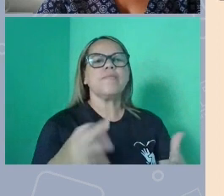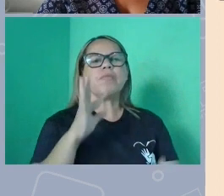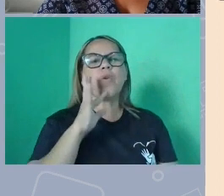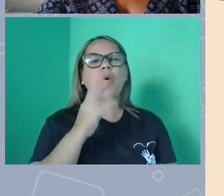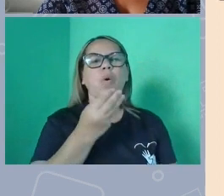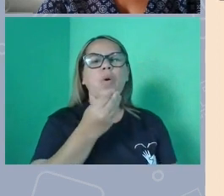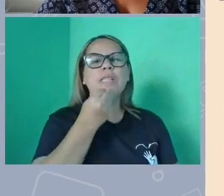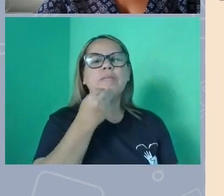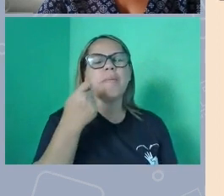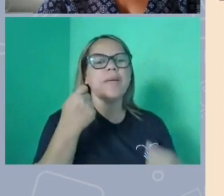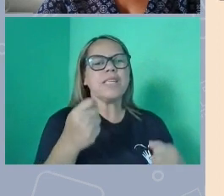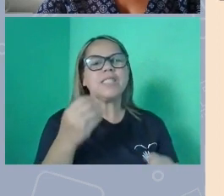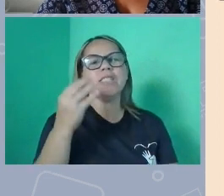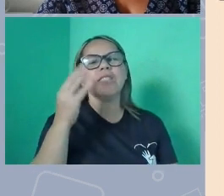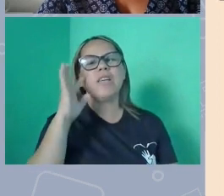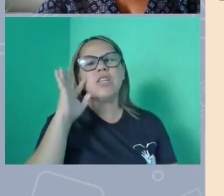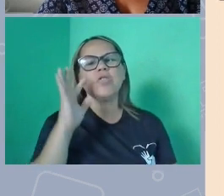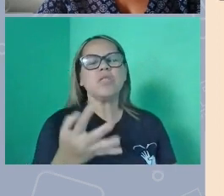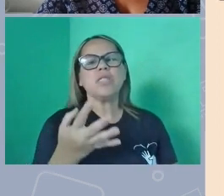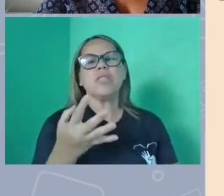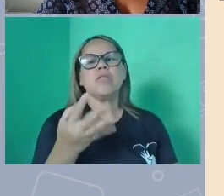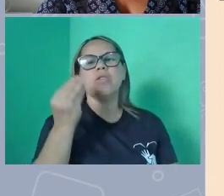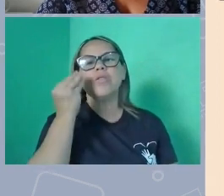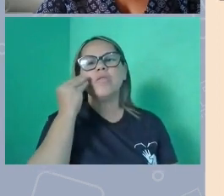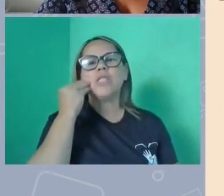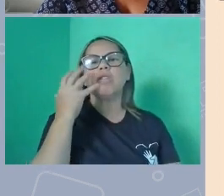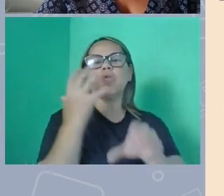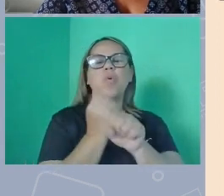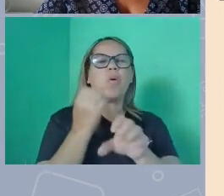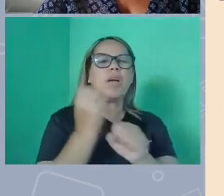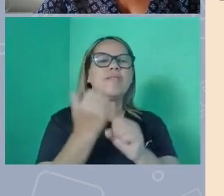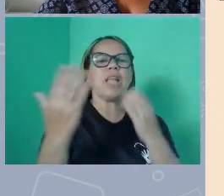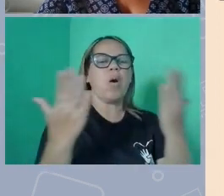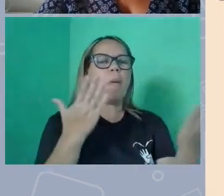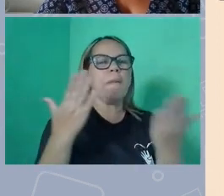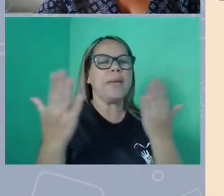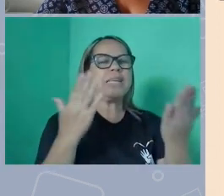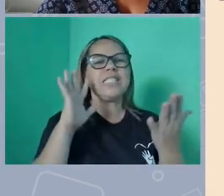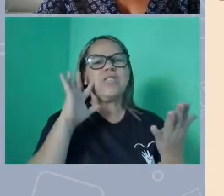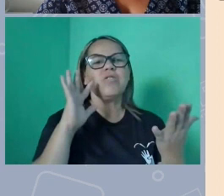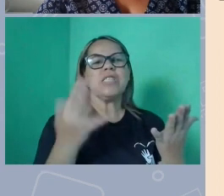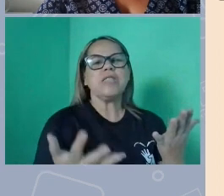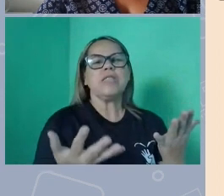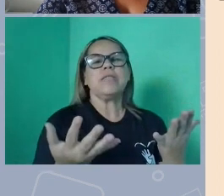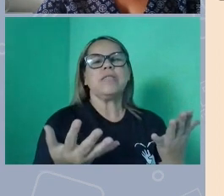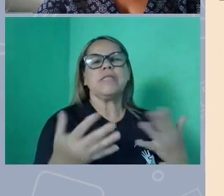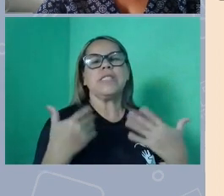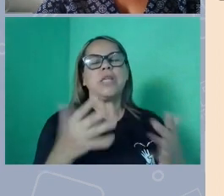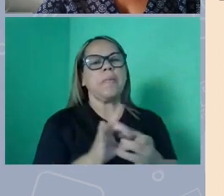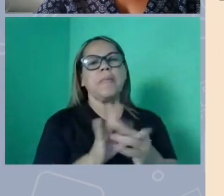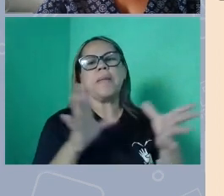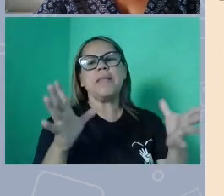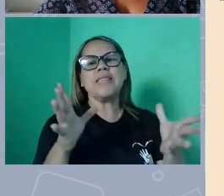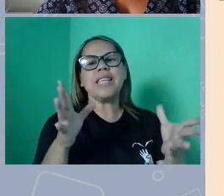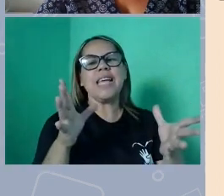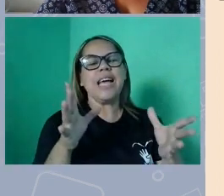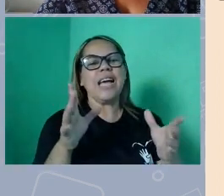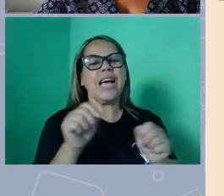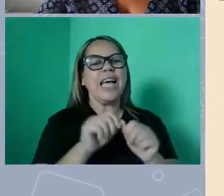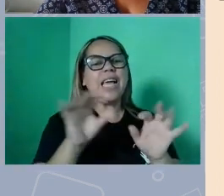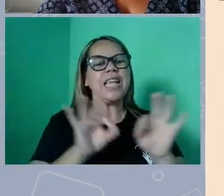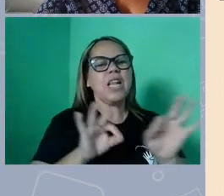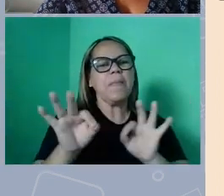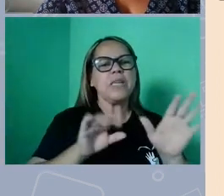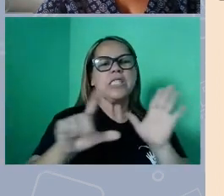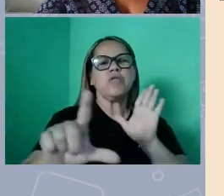deve resultar da observação do cálculo e da comparação dos resultados de modo a permitir a elaboração de